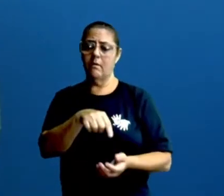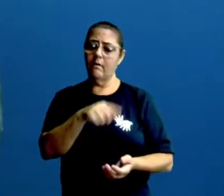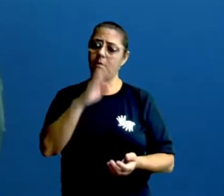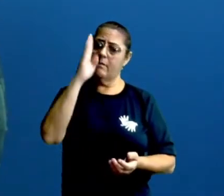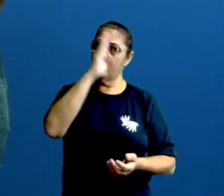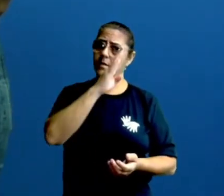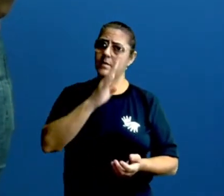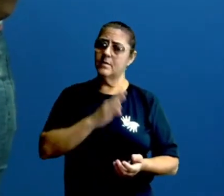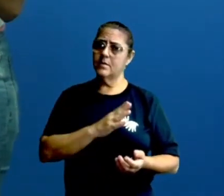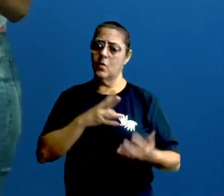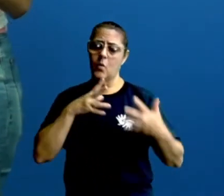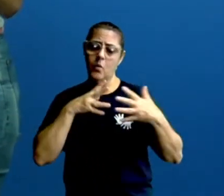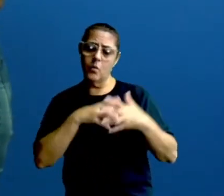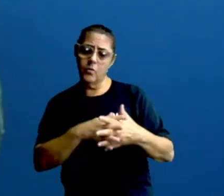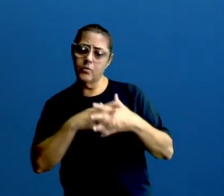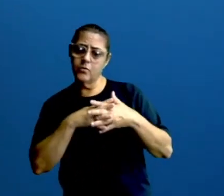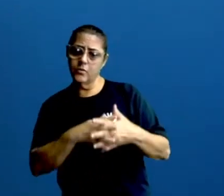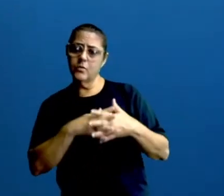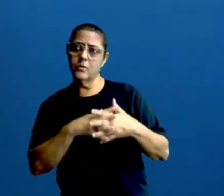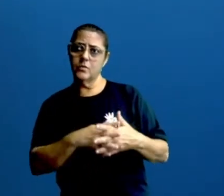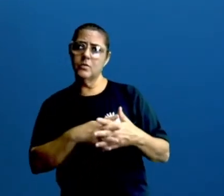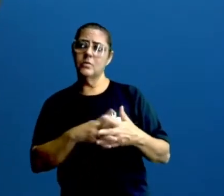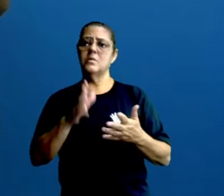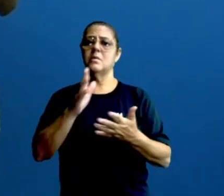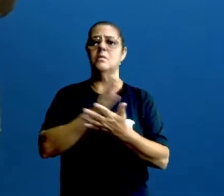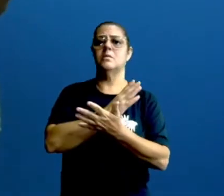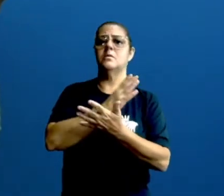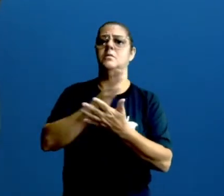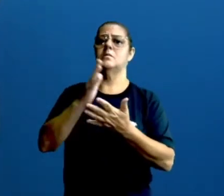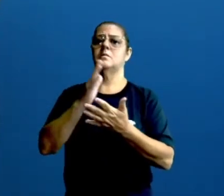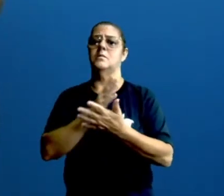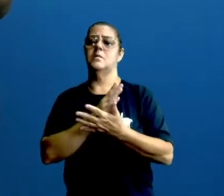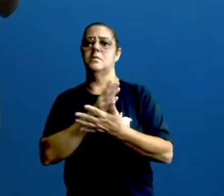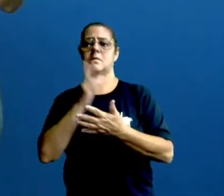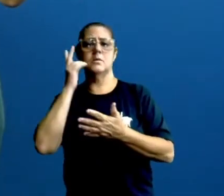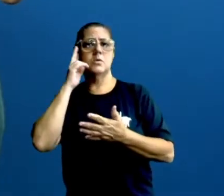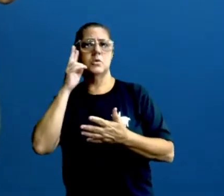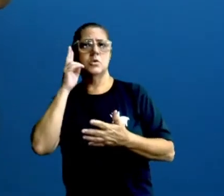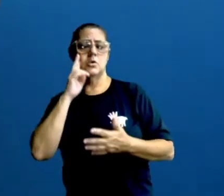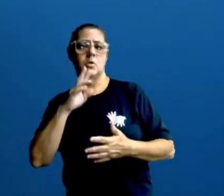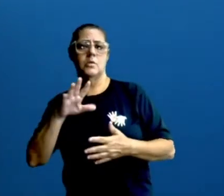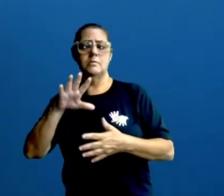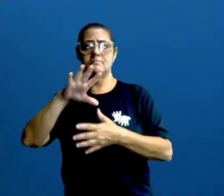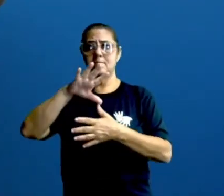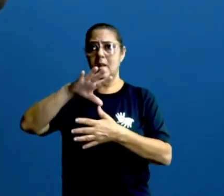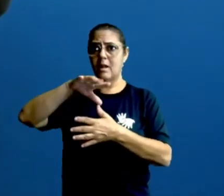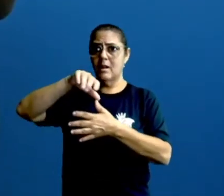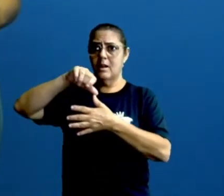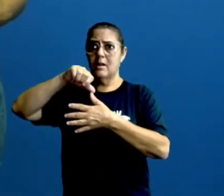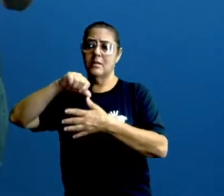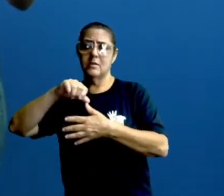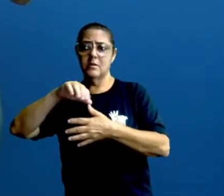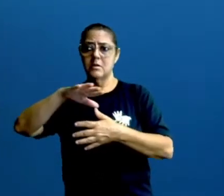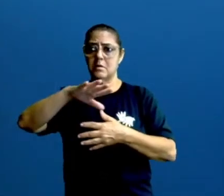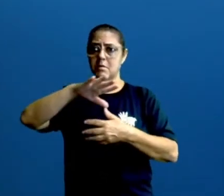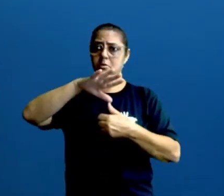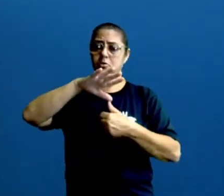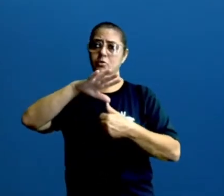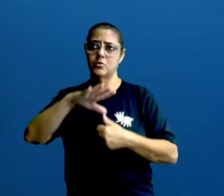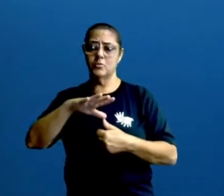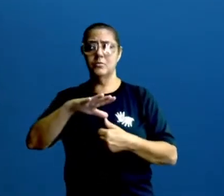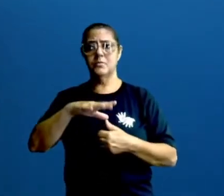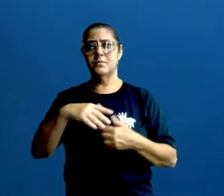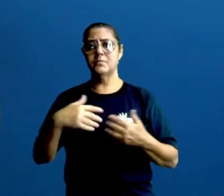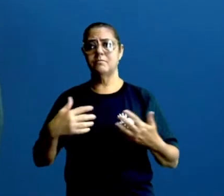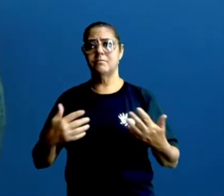Brasil, confunde-se em diversos momentos com a história da América Latina, com a história da América do Sul, com